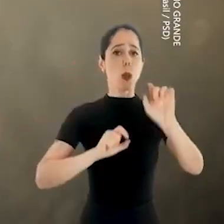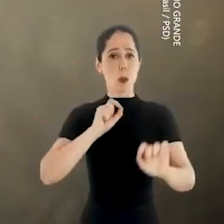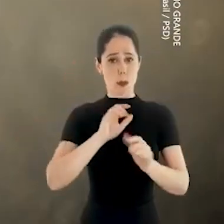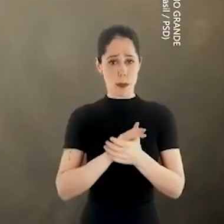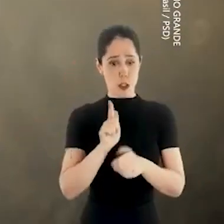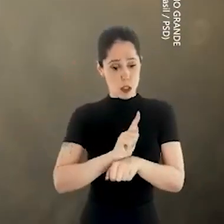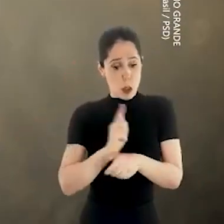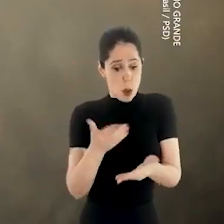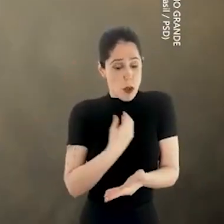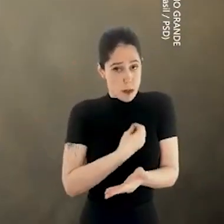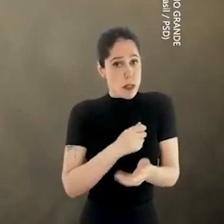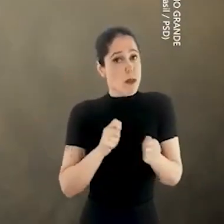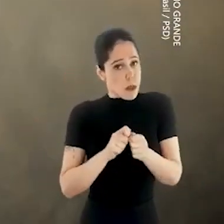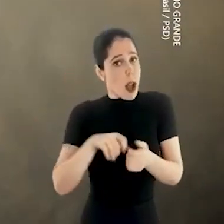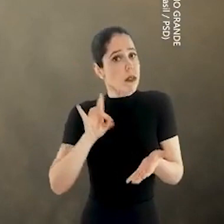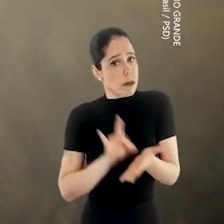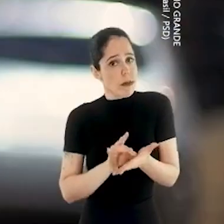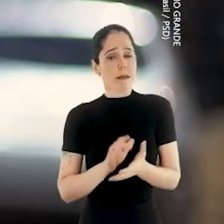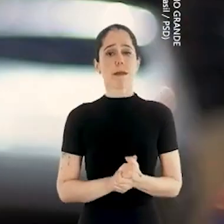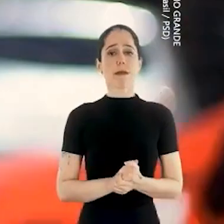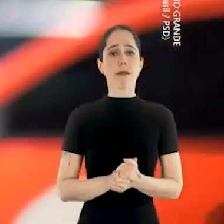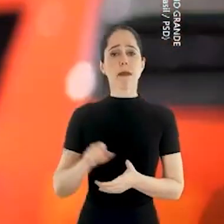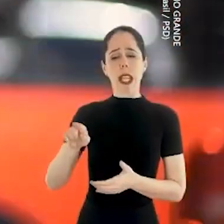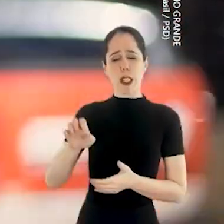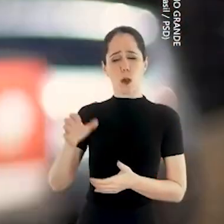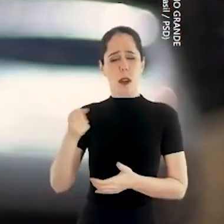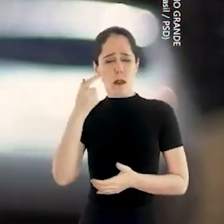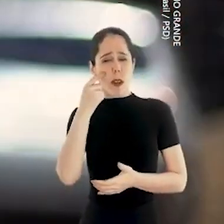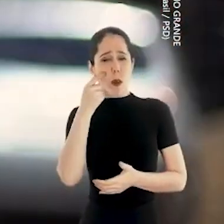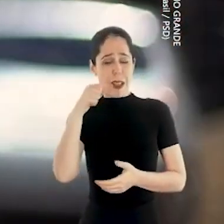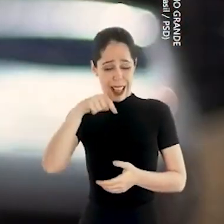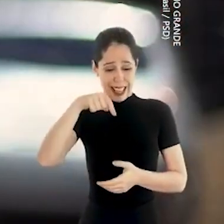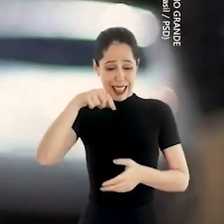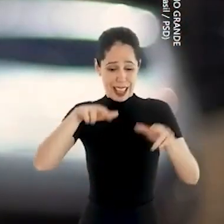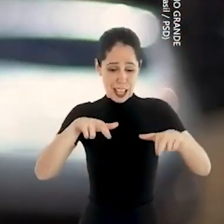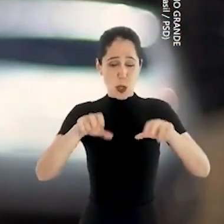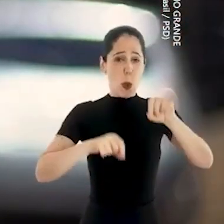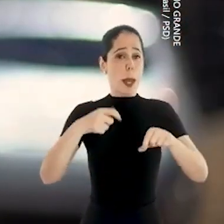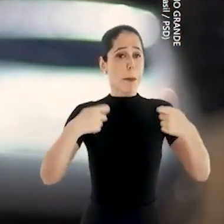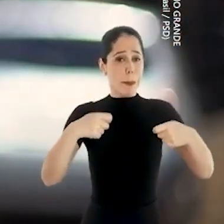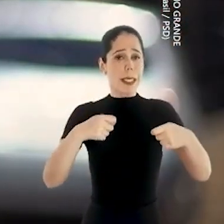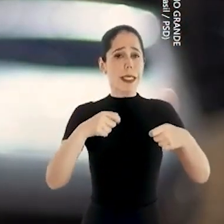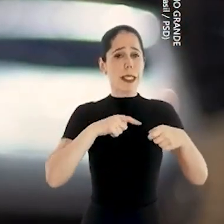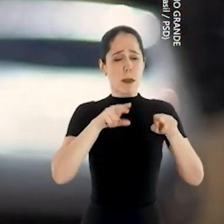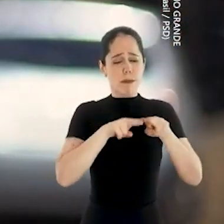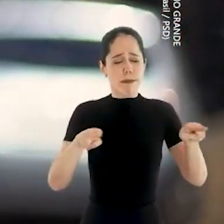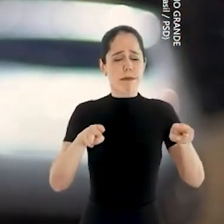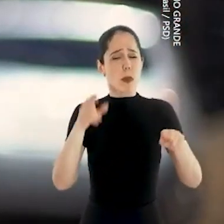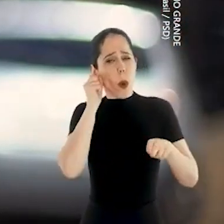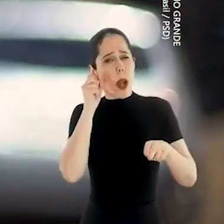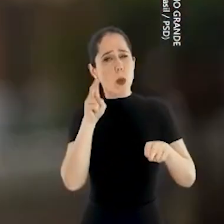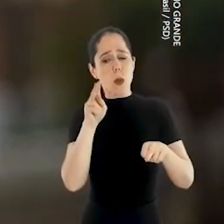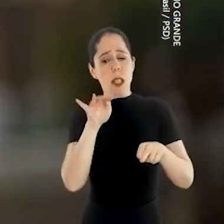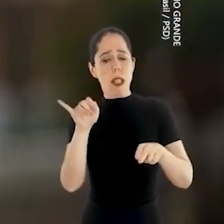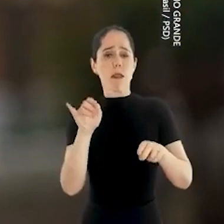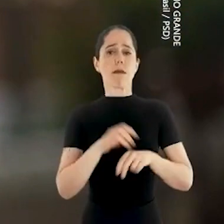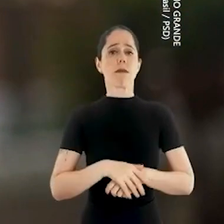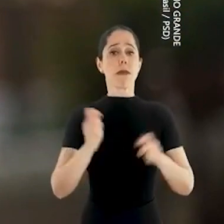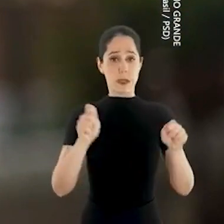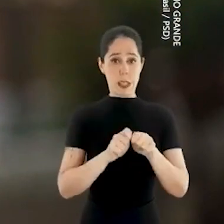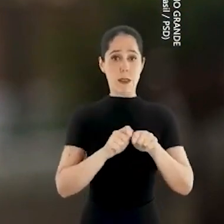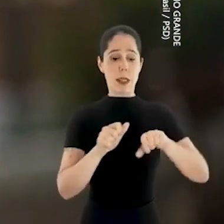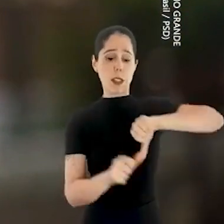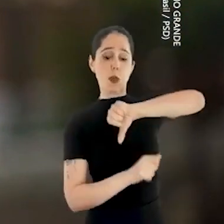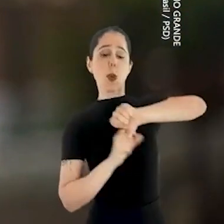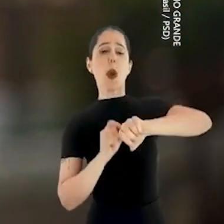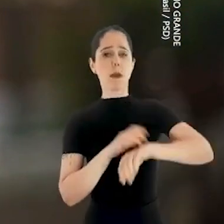Mas é a gestão atual que está realizando, né? Ele visualizou que na nossa região precisávamos de ter leitos de UTI. E nós podemos